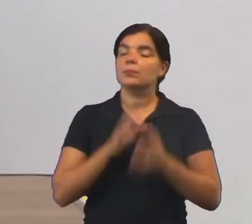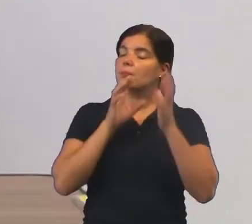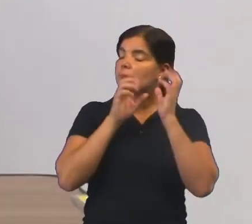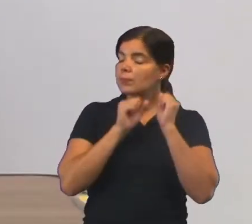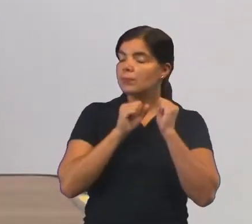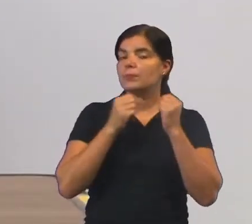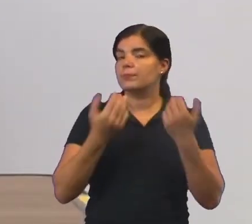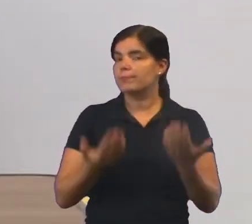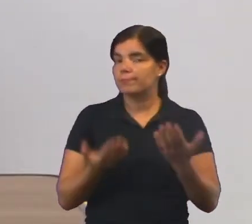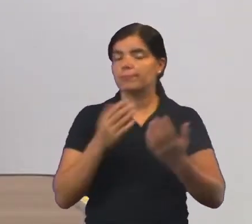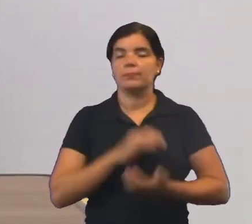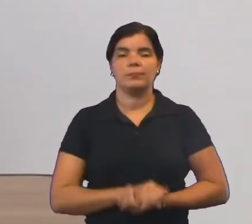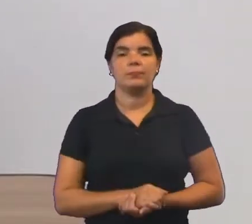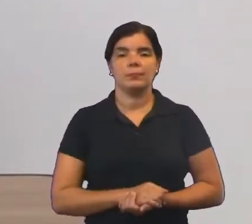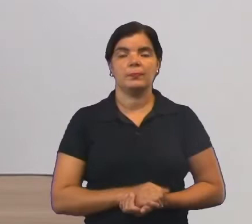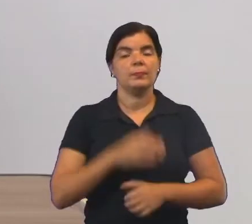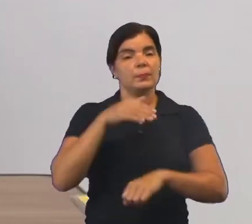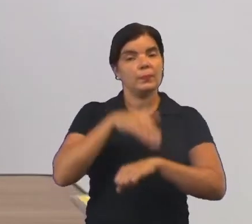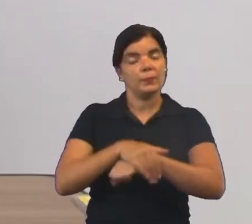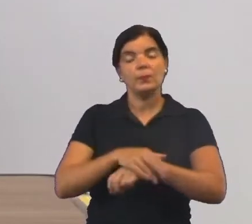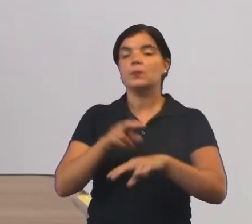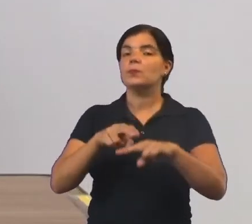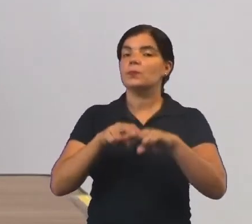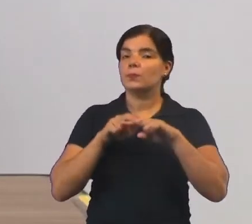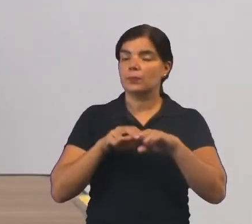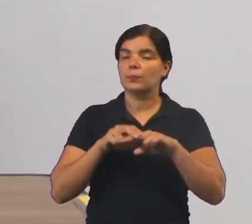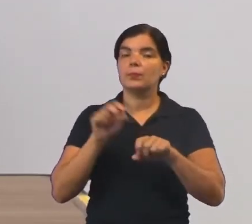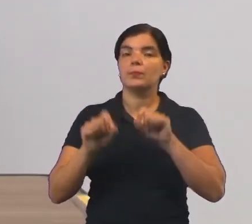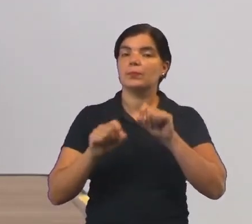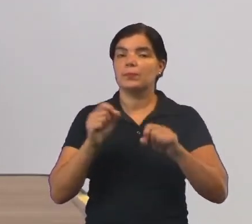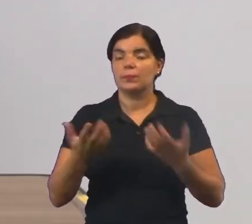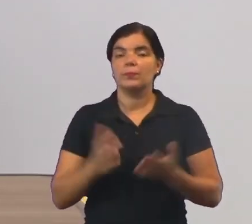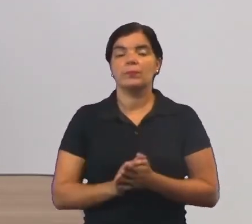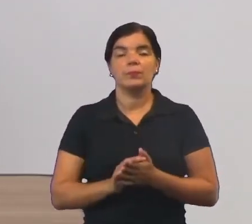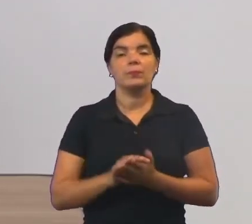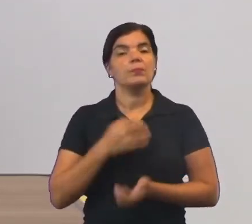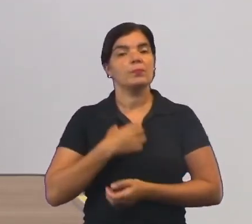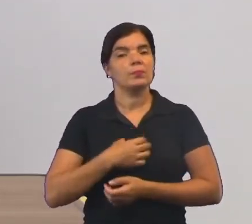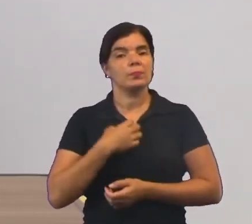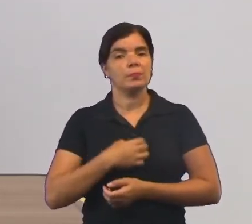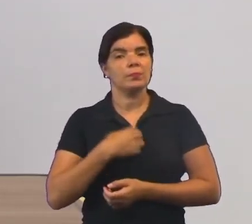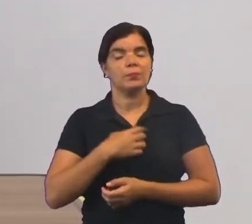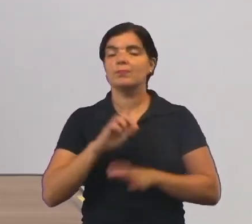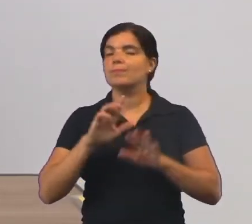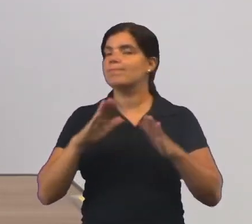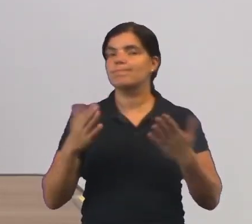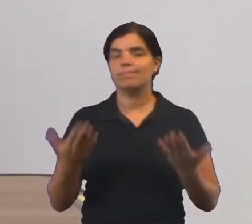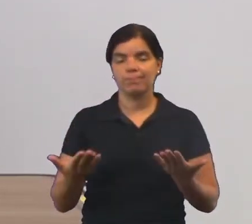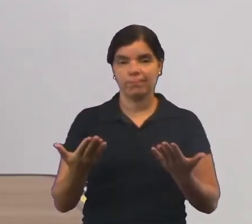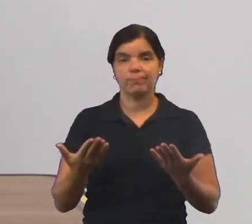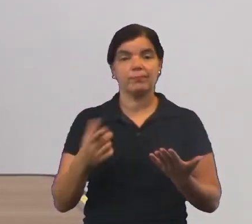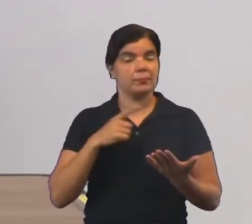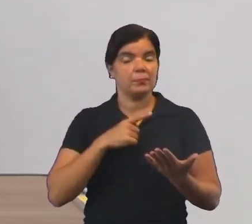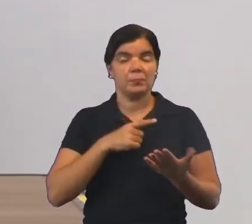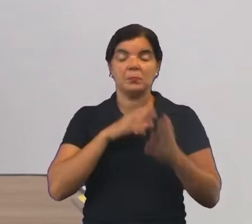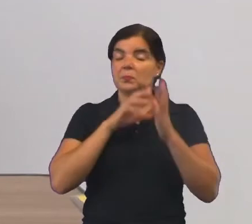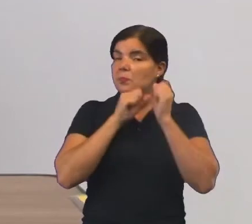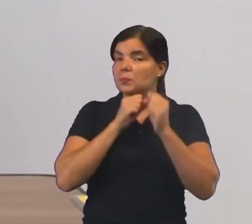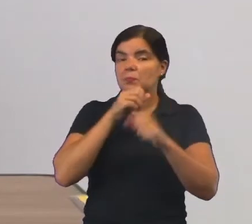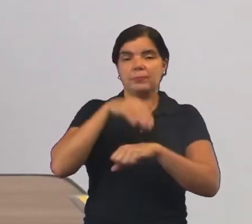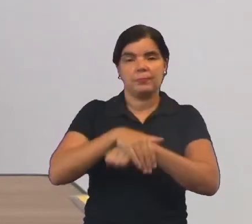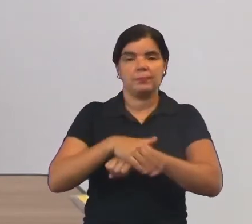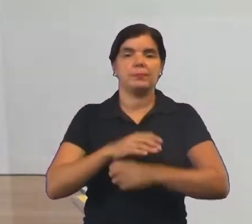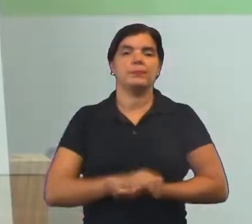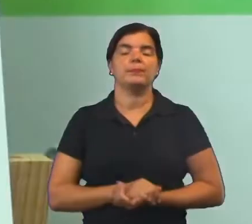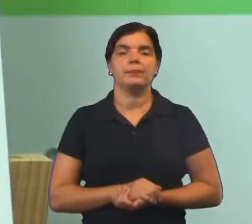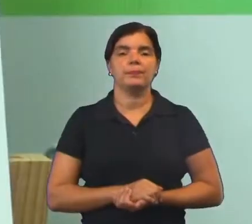de dormir à noite. Então, o motivo, o fato deles estarem revoltados, não é o motivo pelo qual eles não estão dormindo à